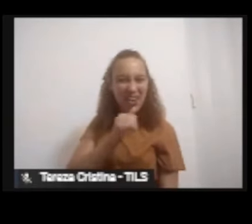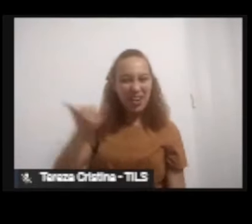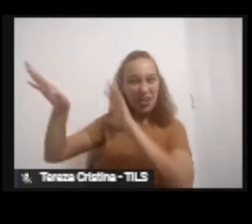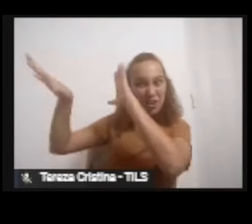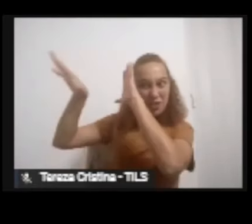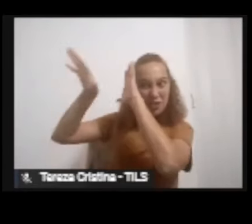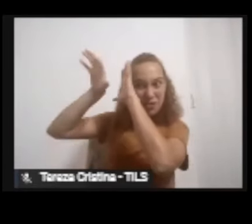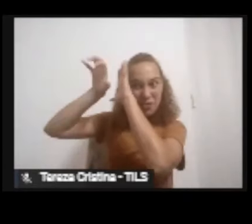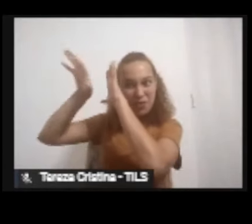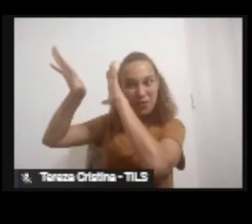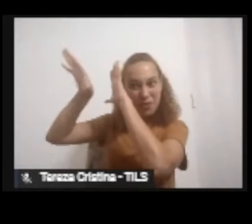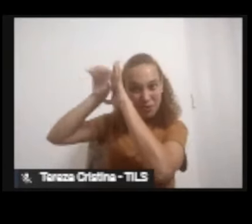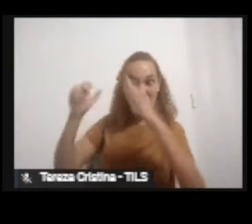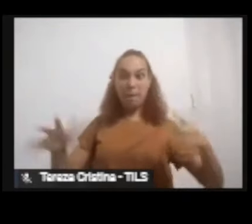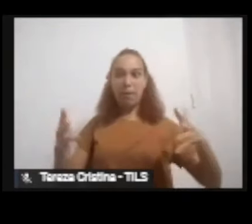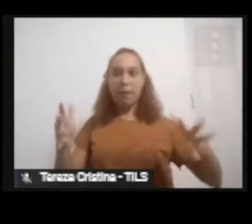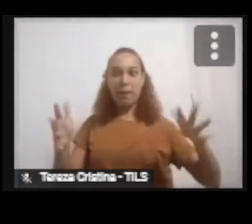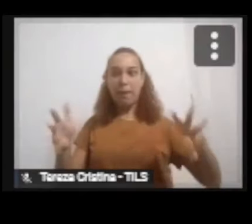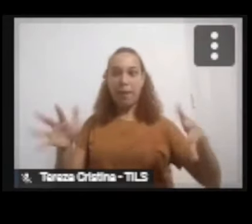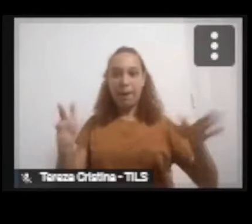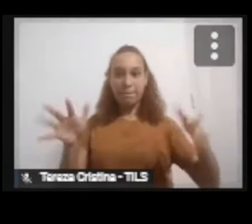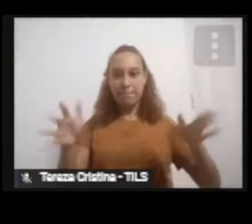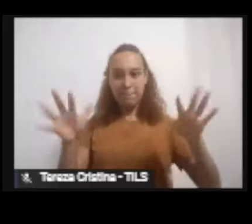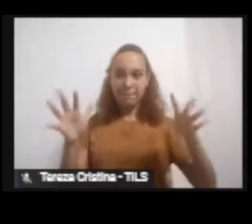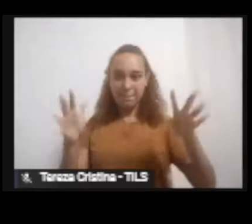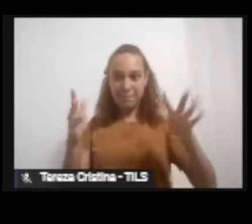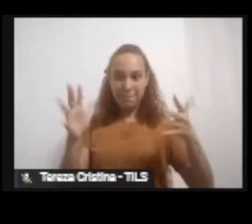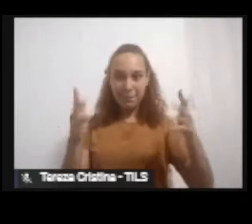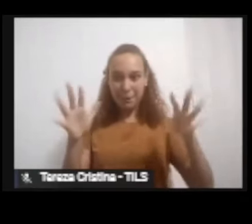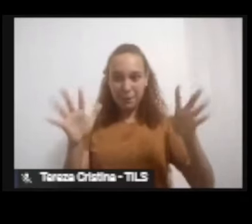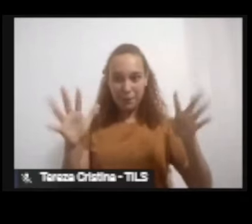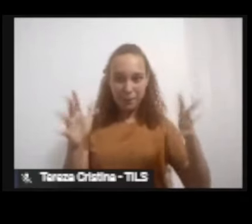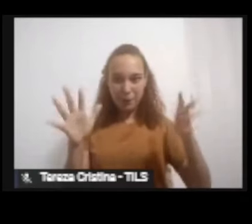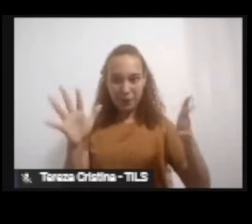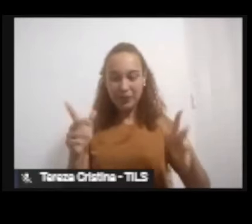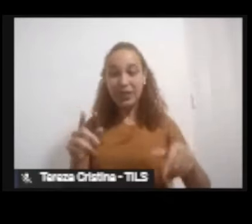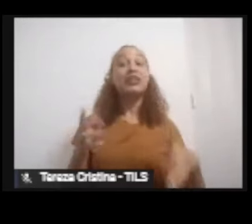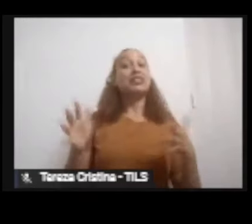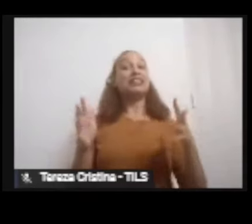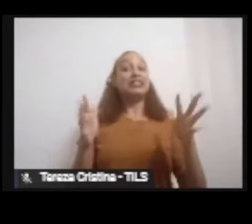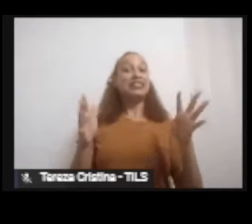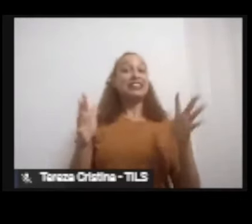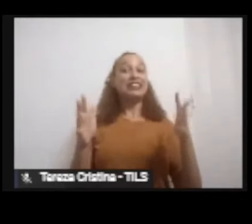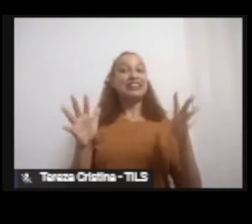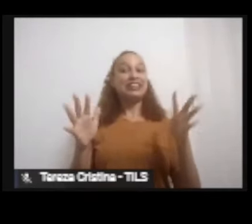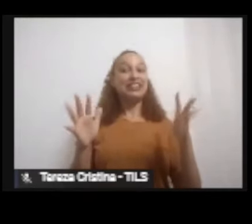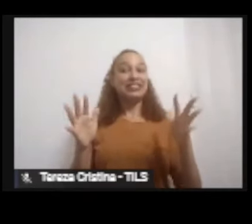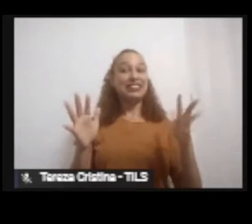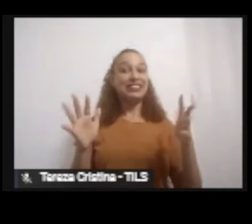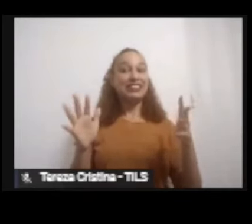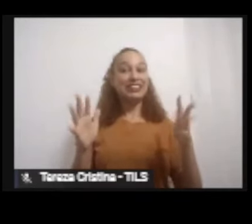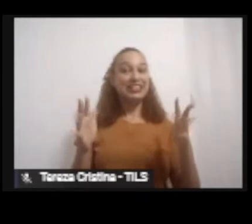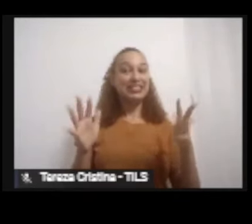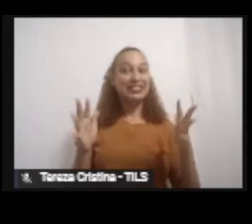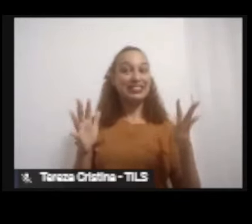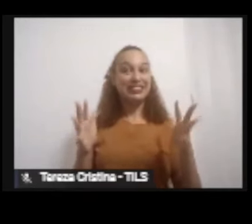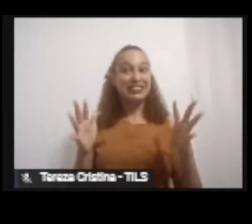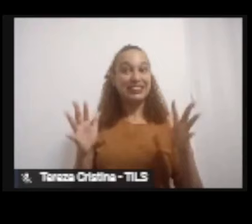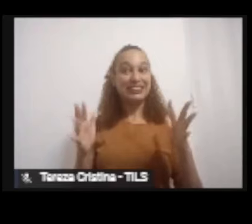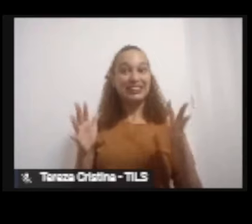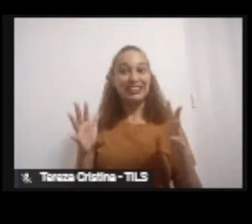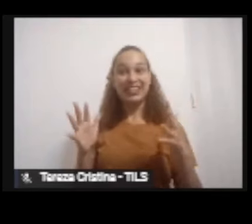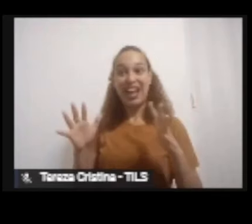Suspense, batendo na perna! Enquanto falava, Fafá aponta o dedo indicador para a antena na cabeça, para o